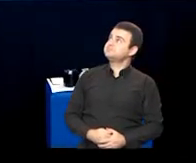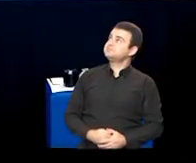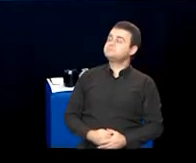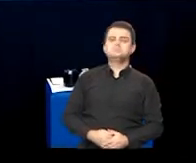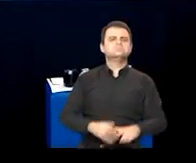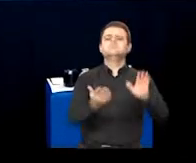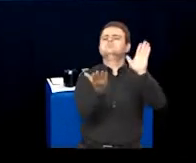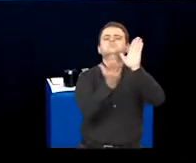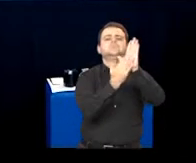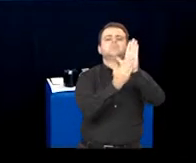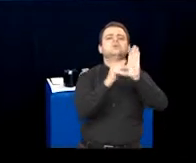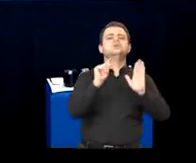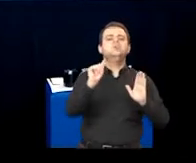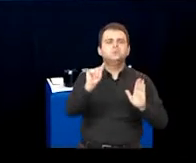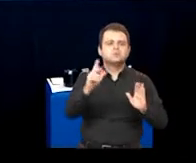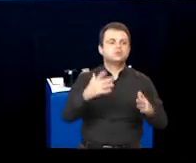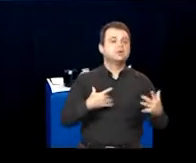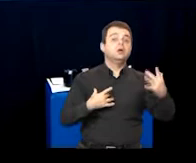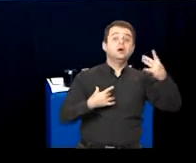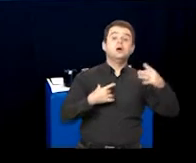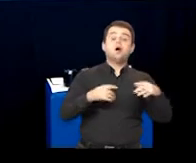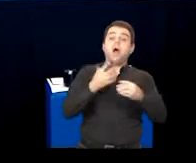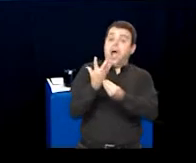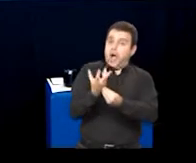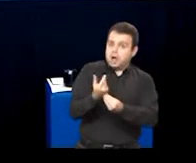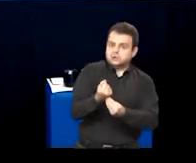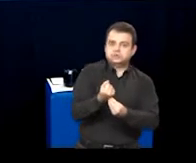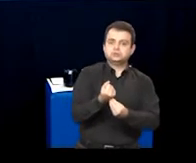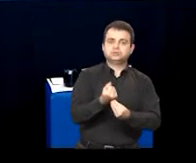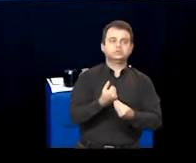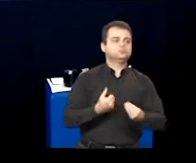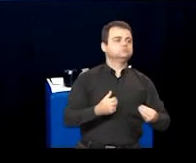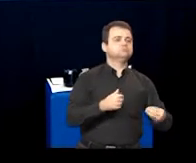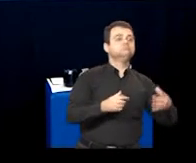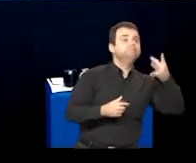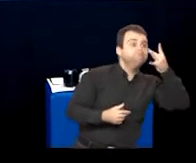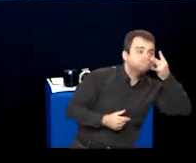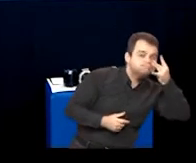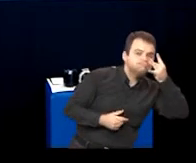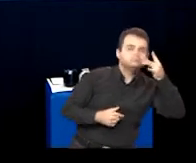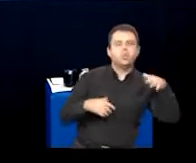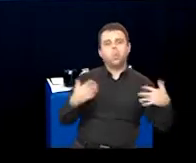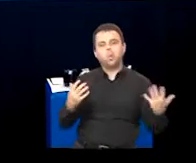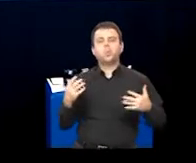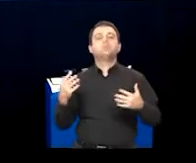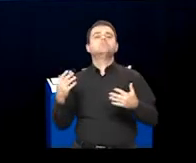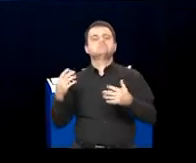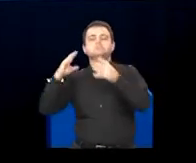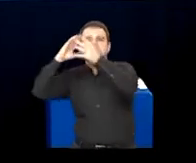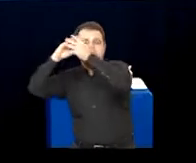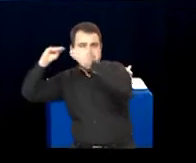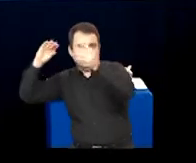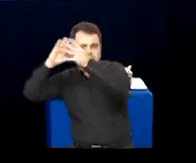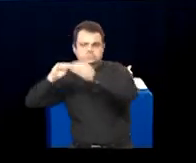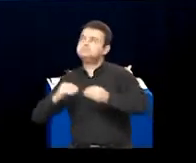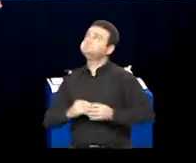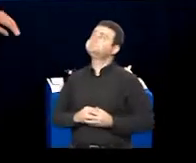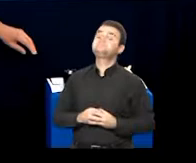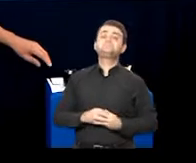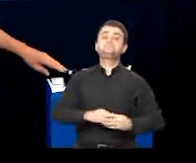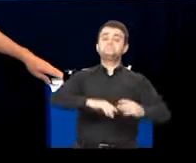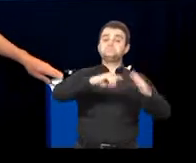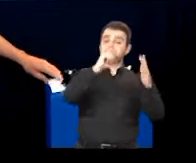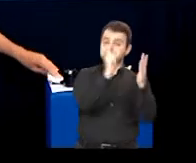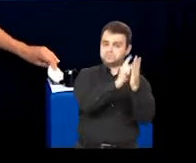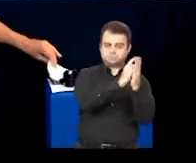Produção artística, composição visual, figurativa e abstrata. Use uma folha de sulfite ou outro